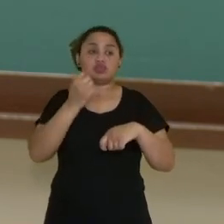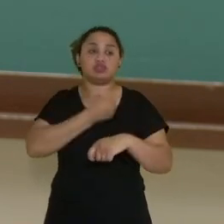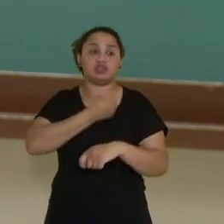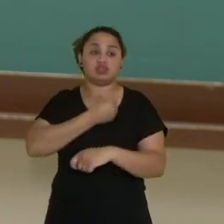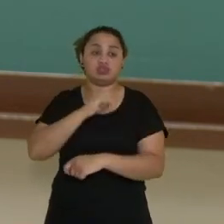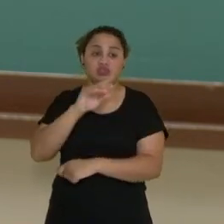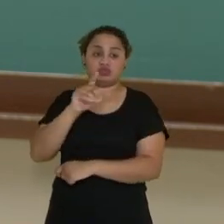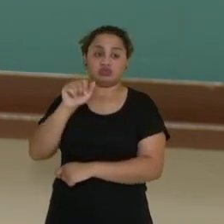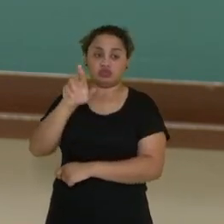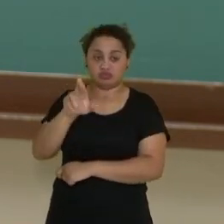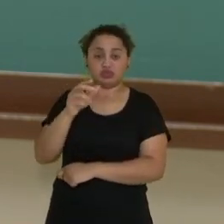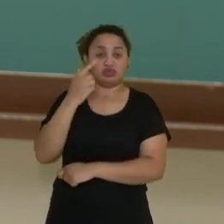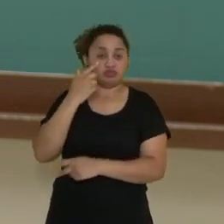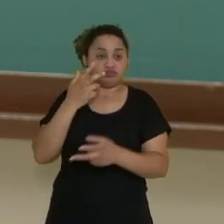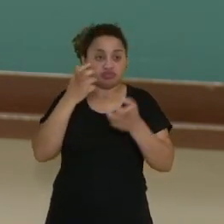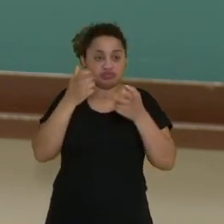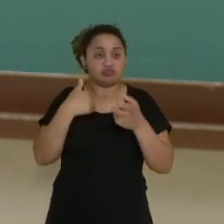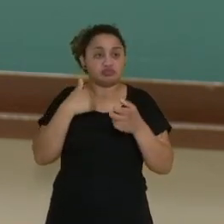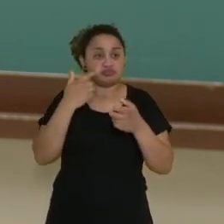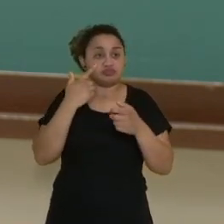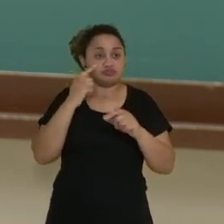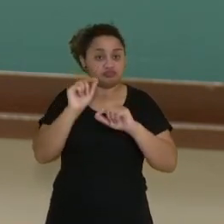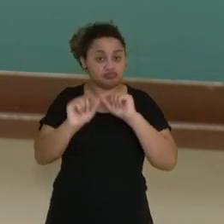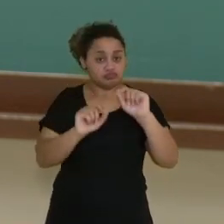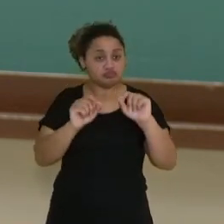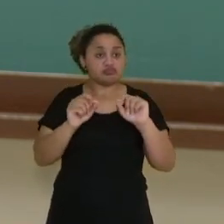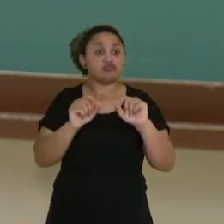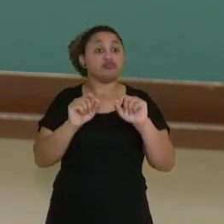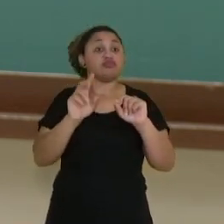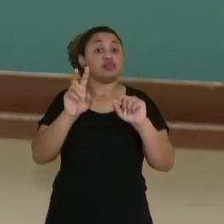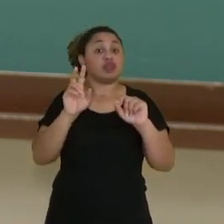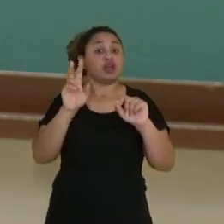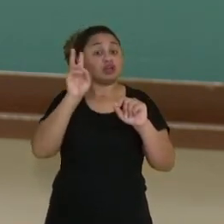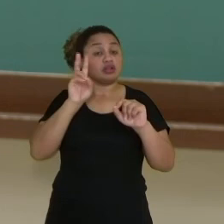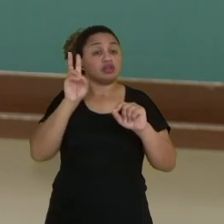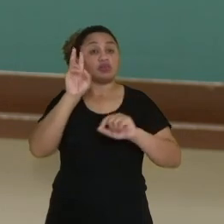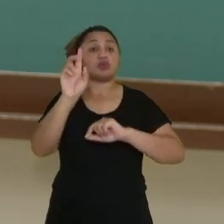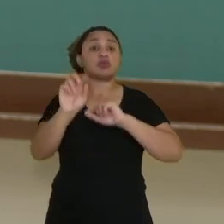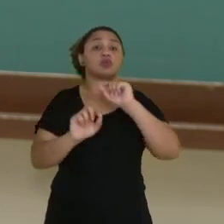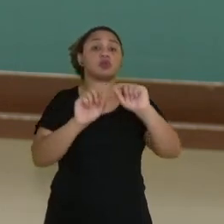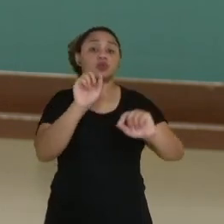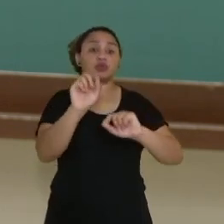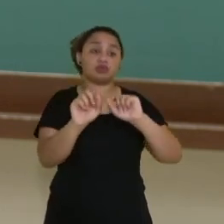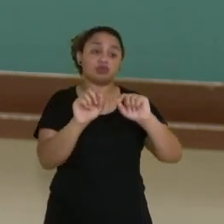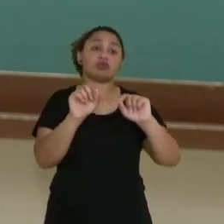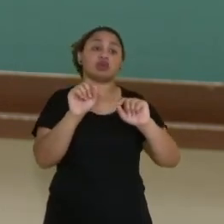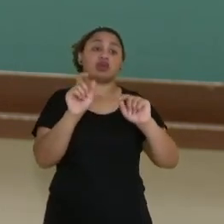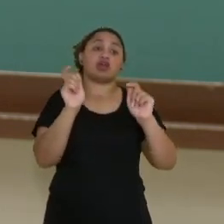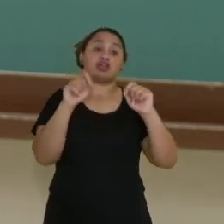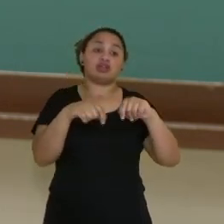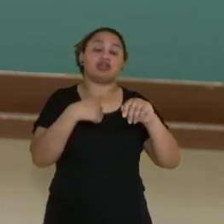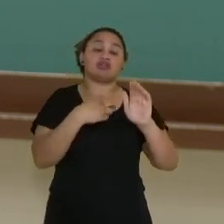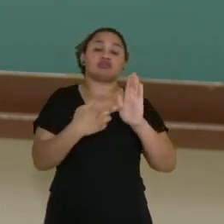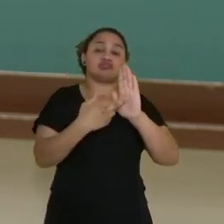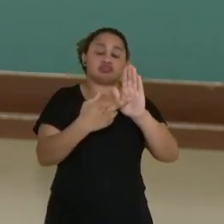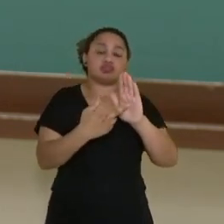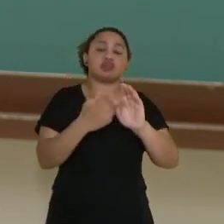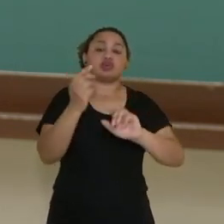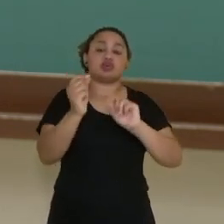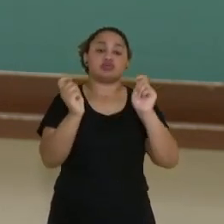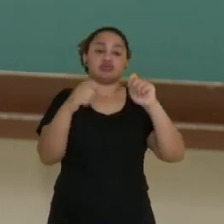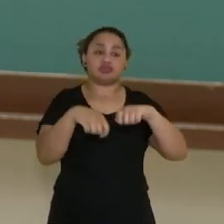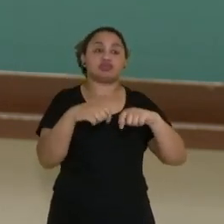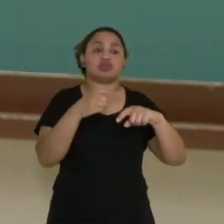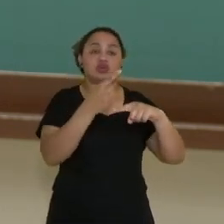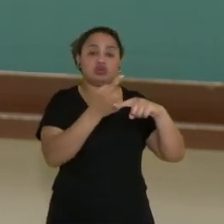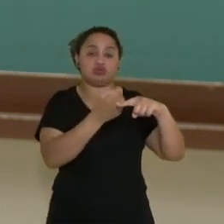ímpar, certo? Bom, só lembrando, né, pessoal, que eu posso representar a probabilidade